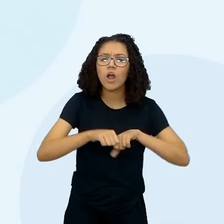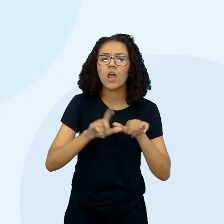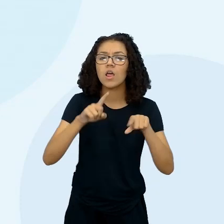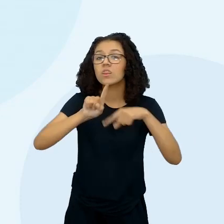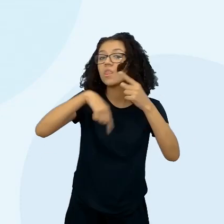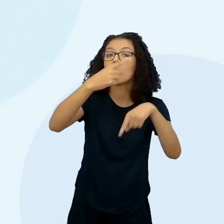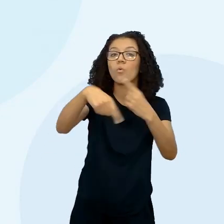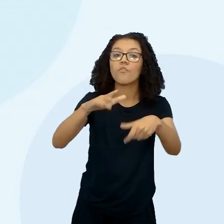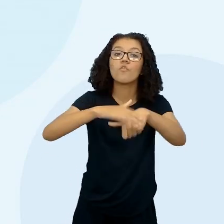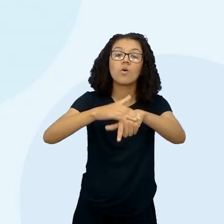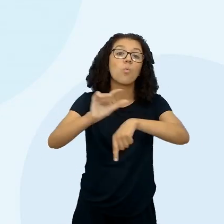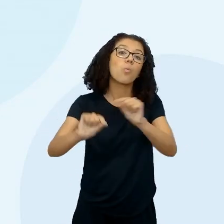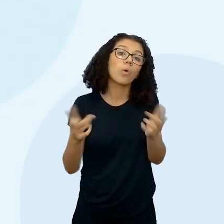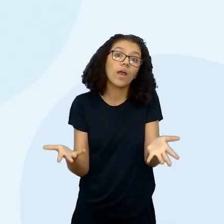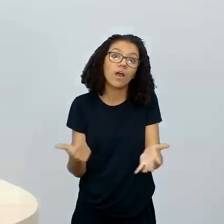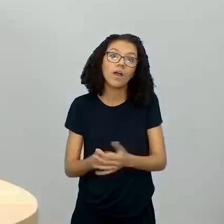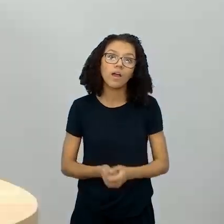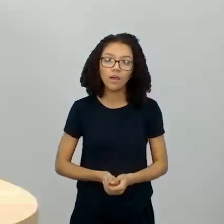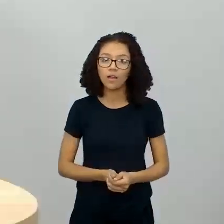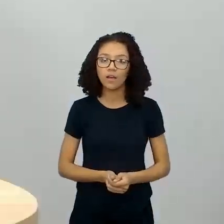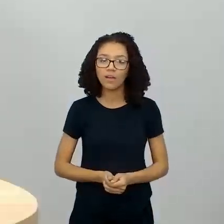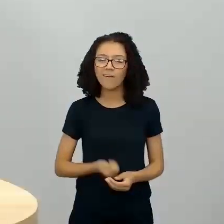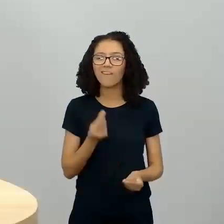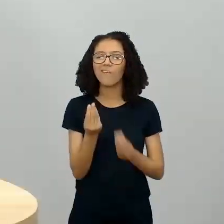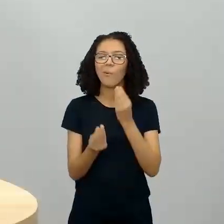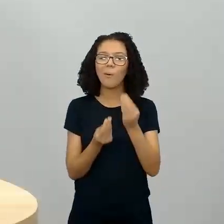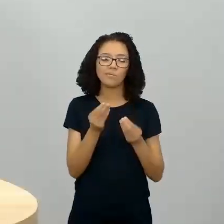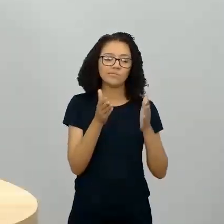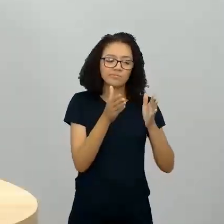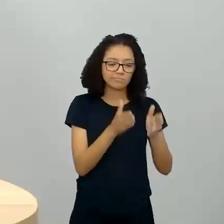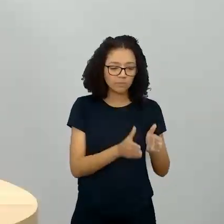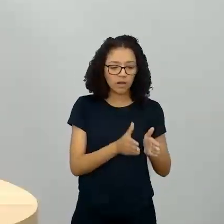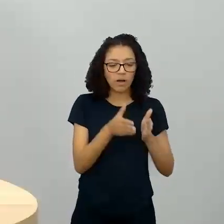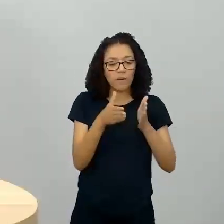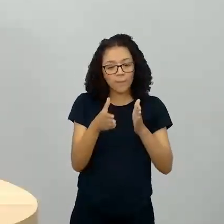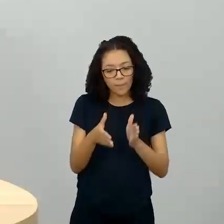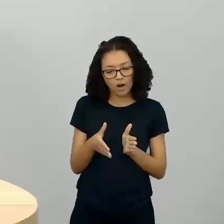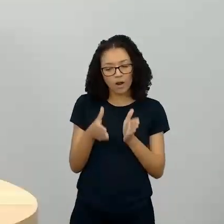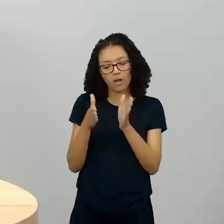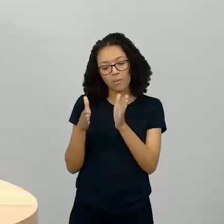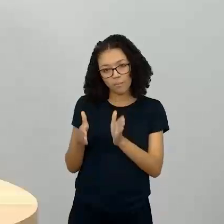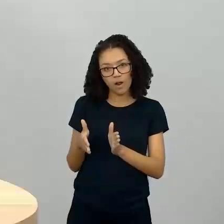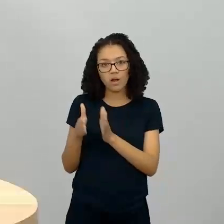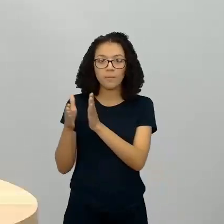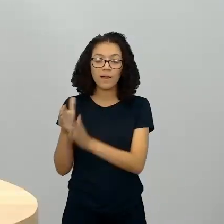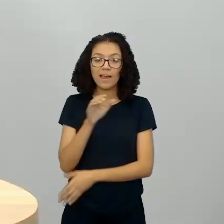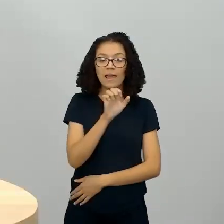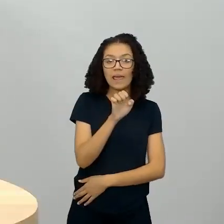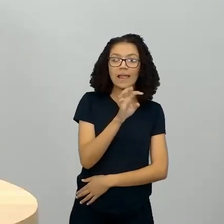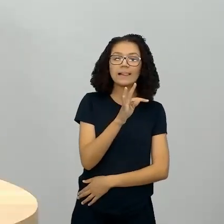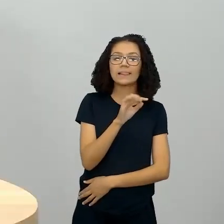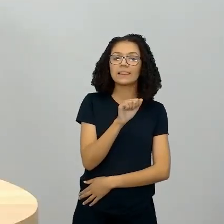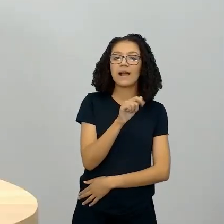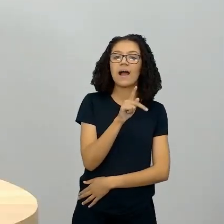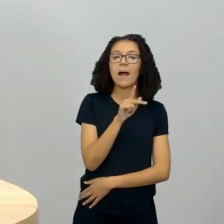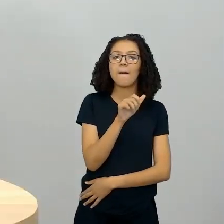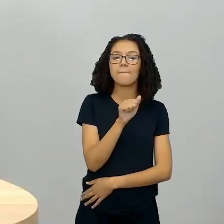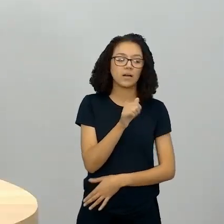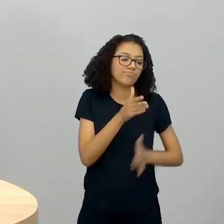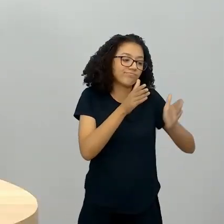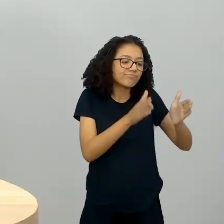gente... quais são as etapas que serão desenvolvidas para se chegar ao